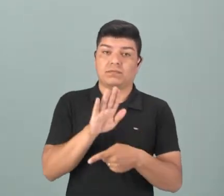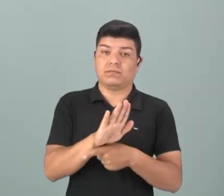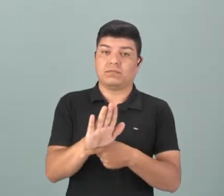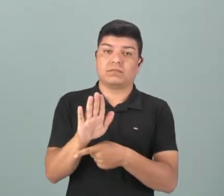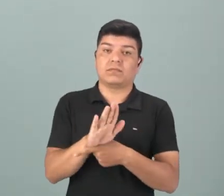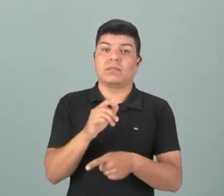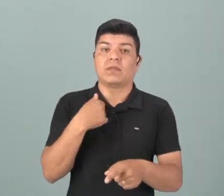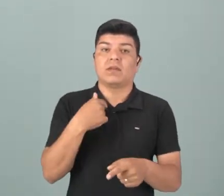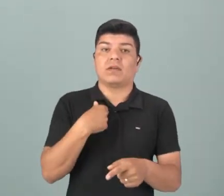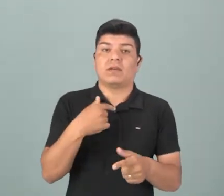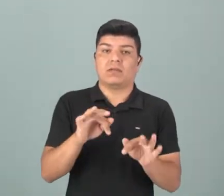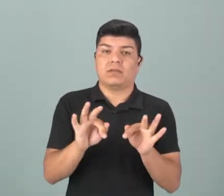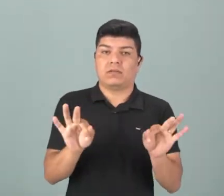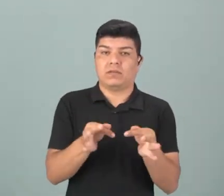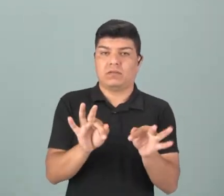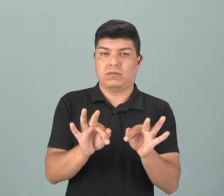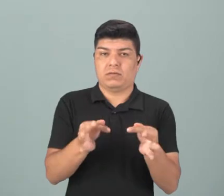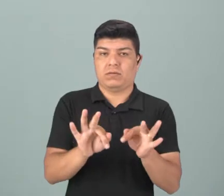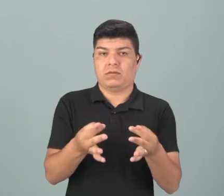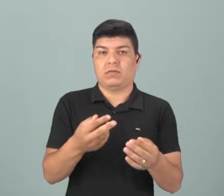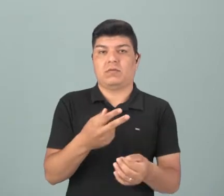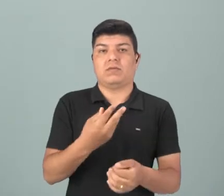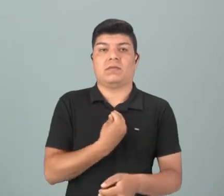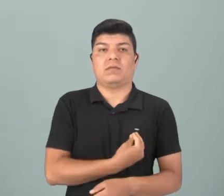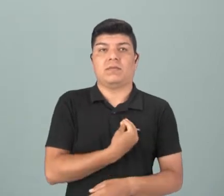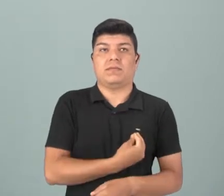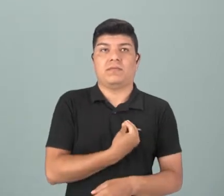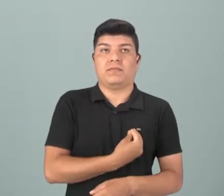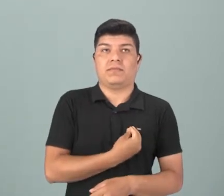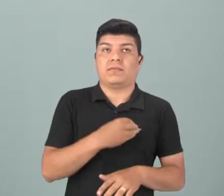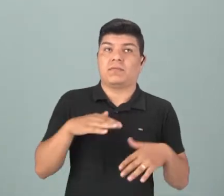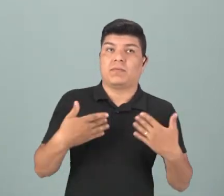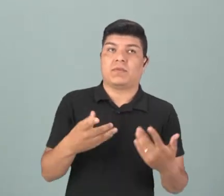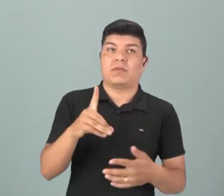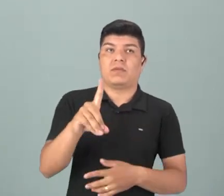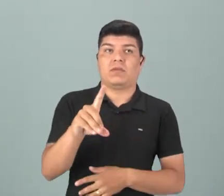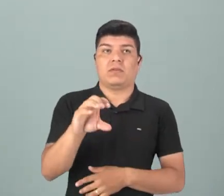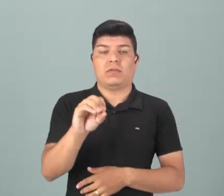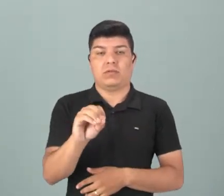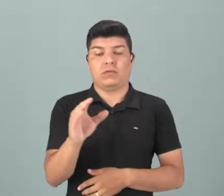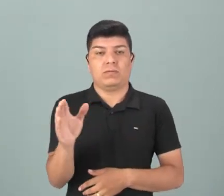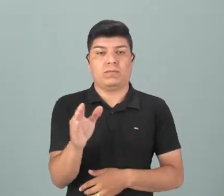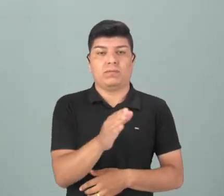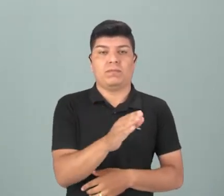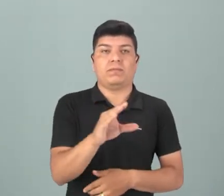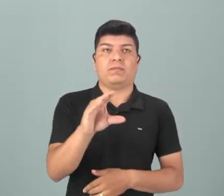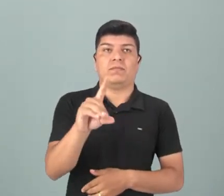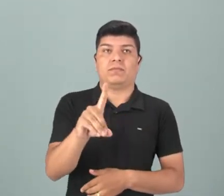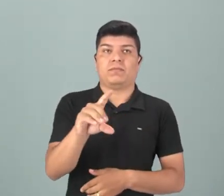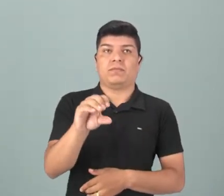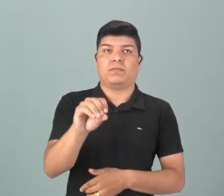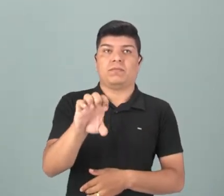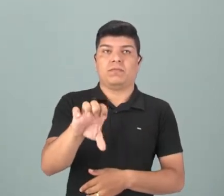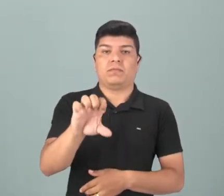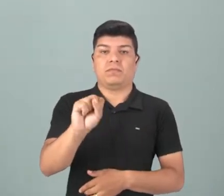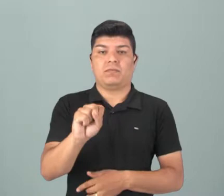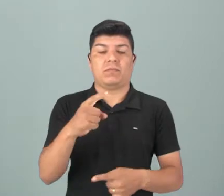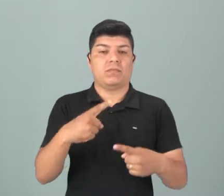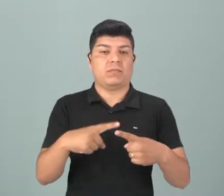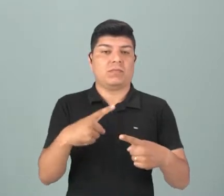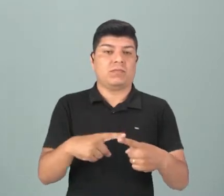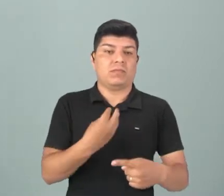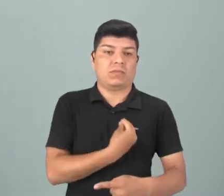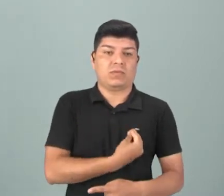do Simple Present são hoje e eu das porque essa diferença porque no presente simples